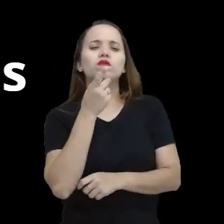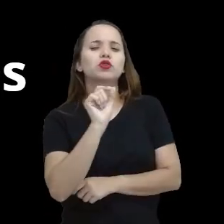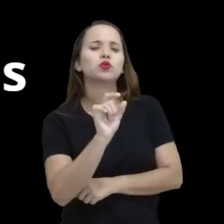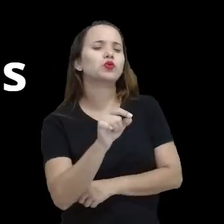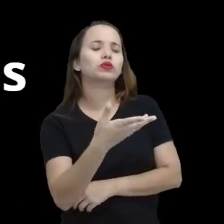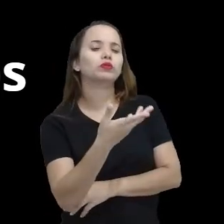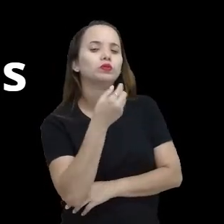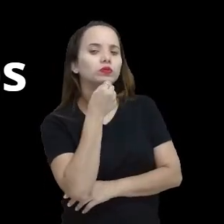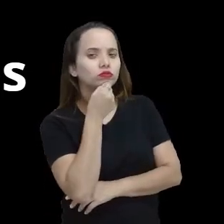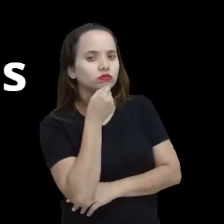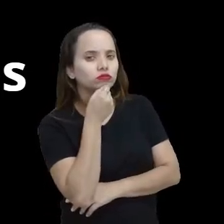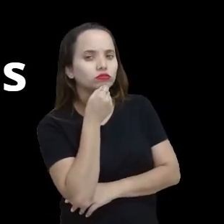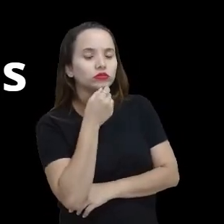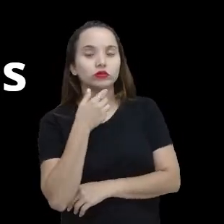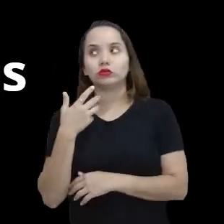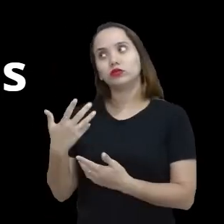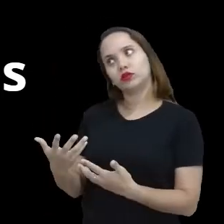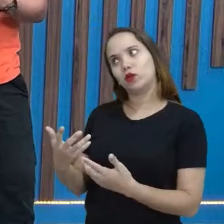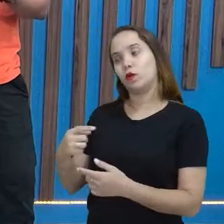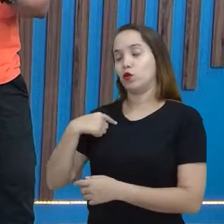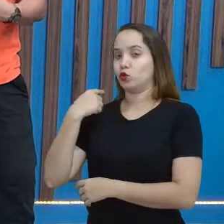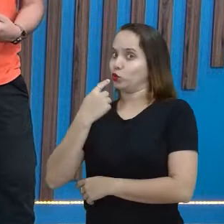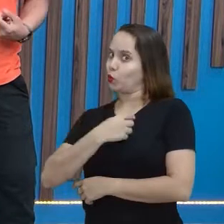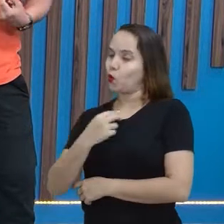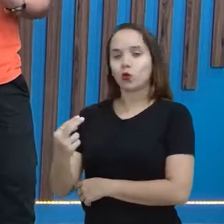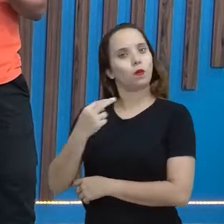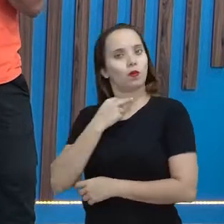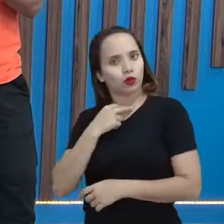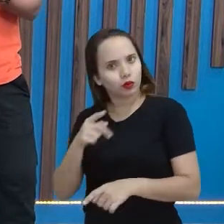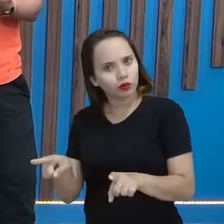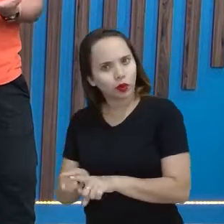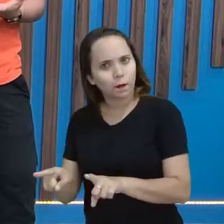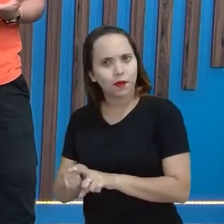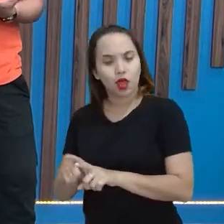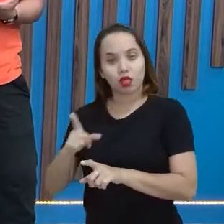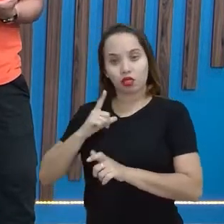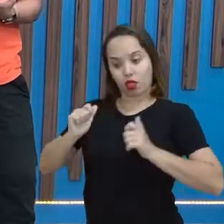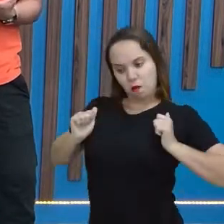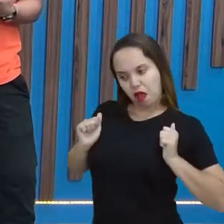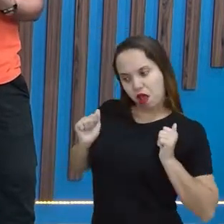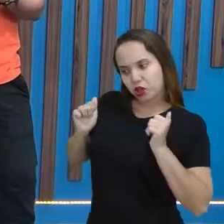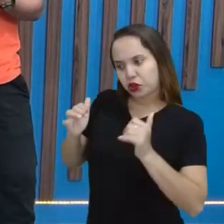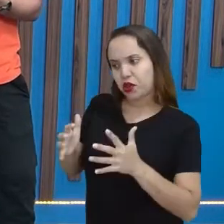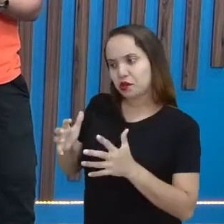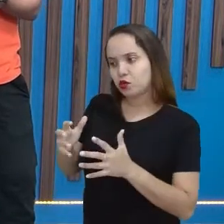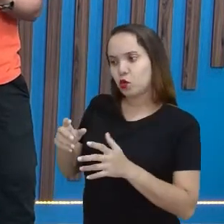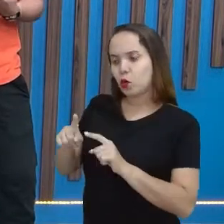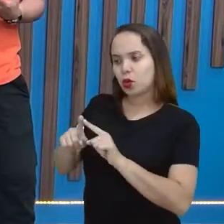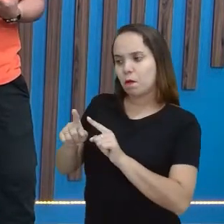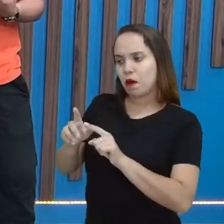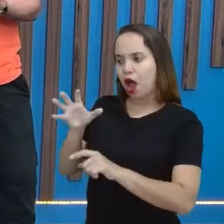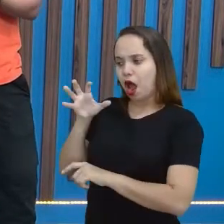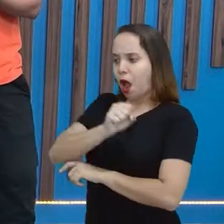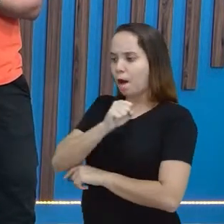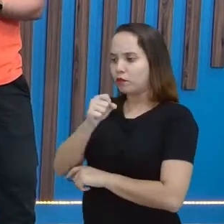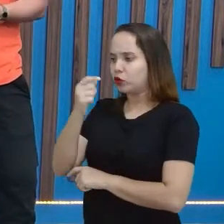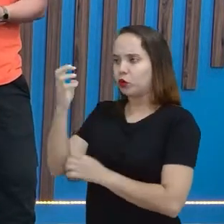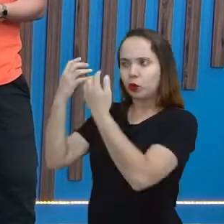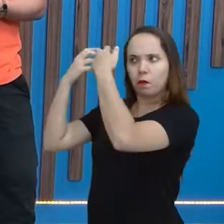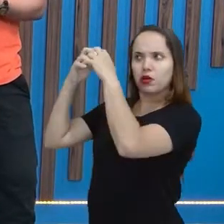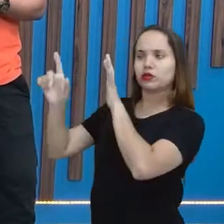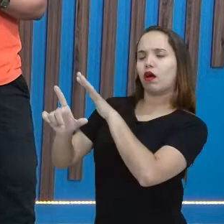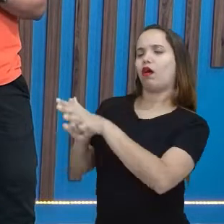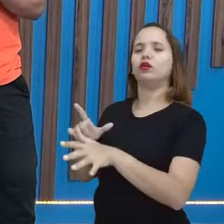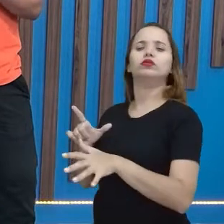Armando? Então, veja, a gente não pode também agir, né, de forma irracional. A gente não tolerar a